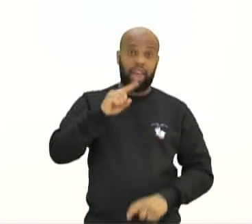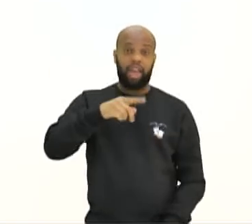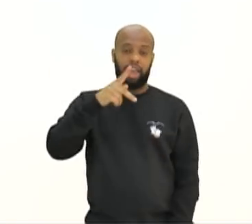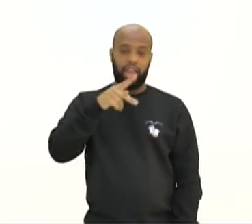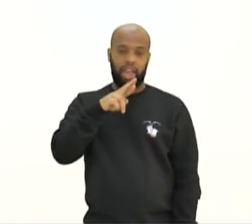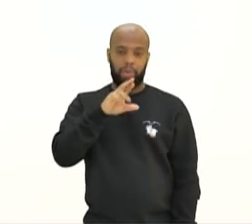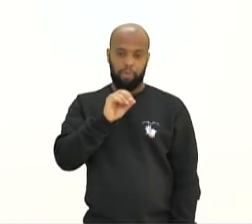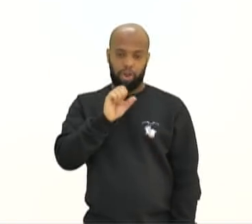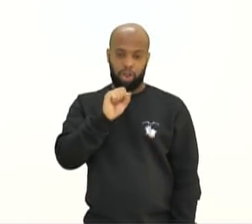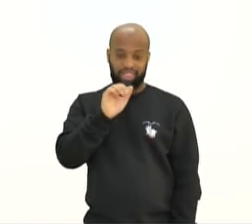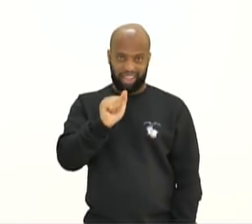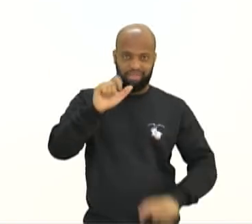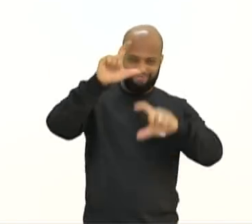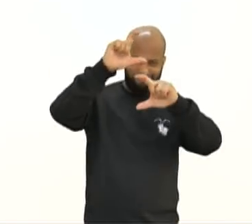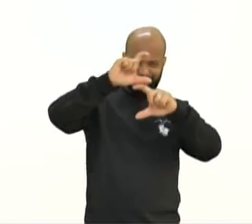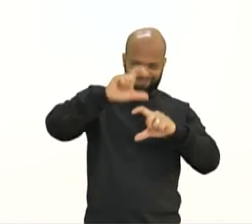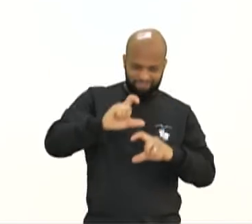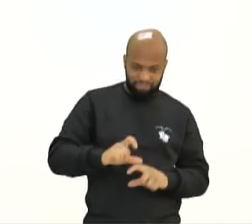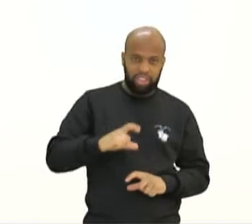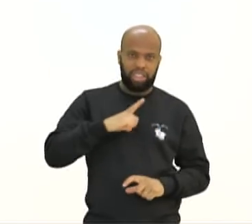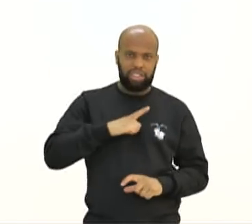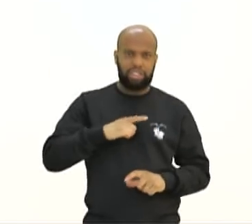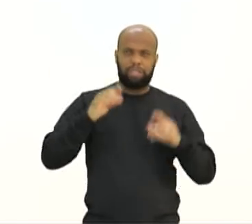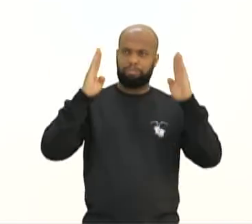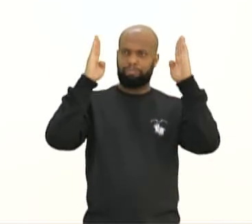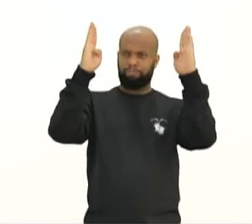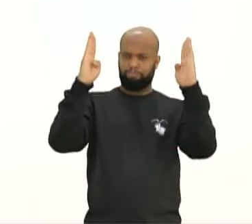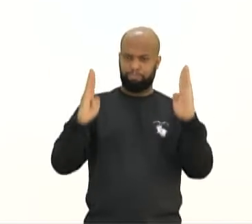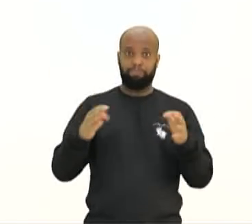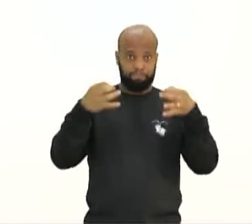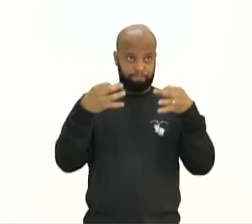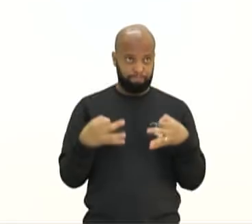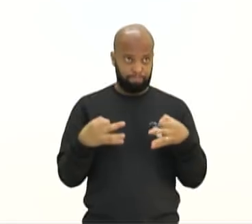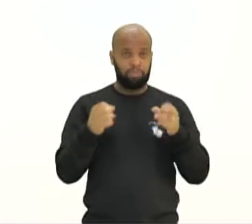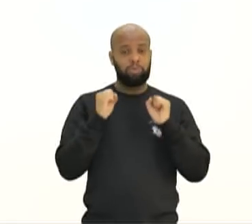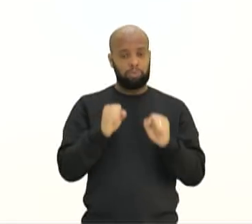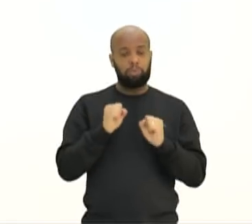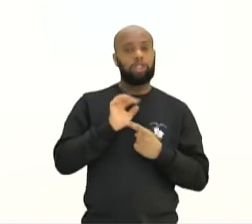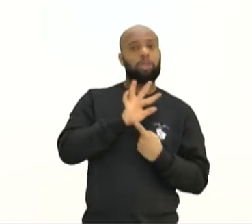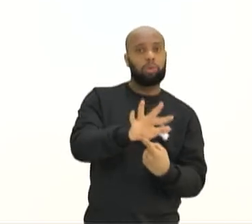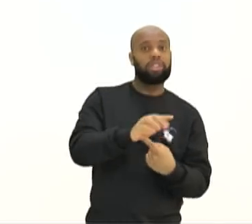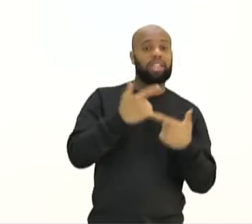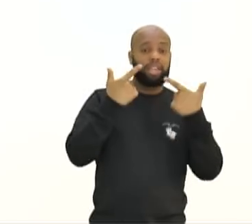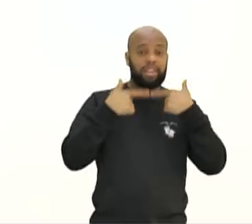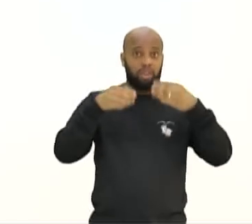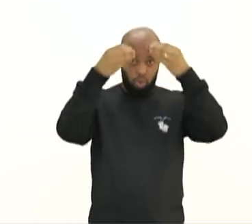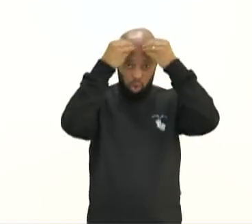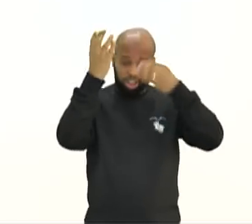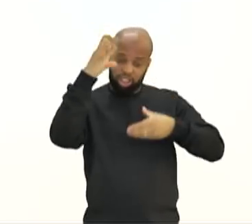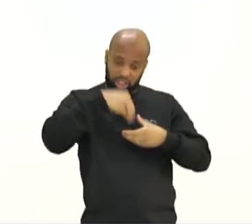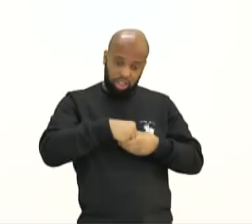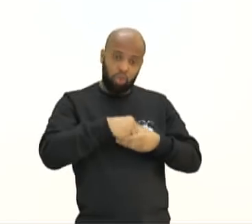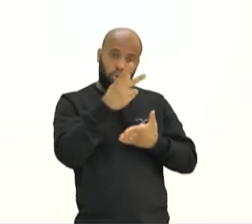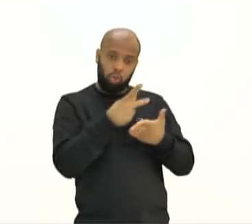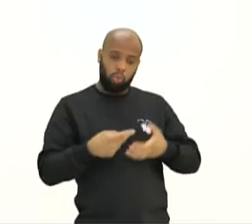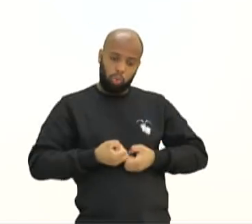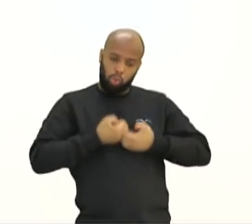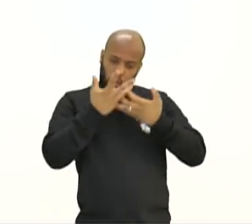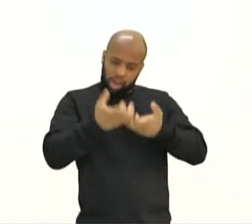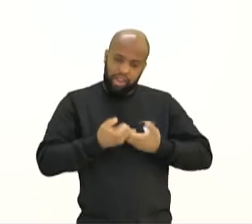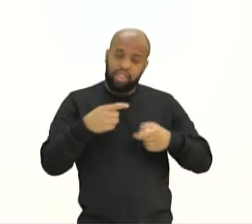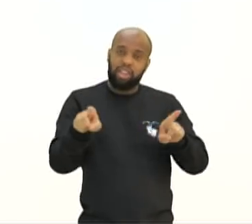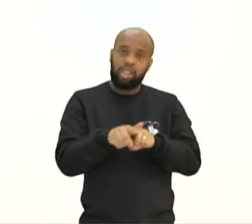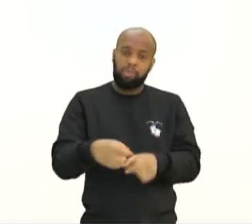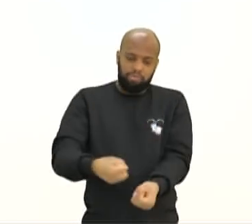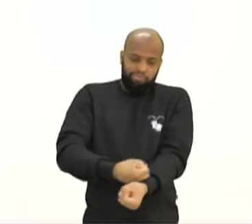com parágrafo que vai até o final da linha, certo? O texto em prosa pode apresentar uma linguagem poética e emotiva.